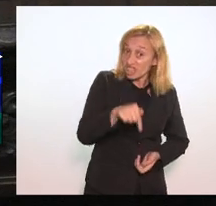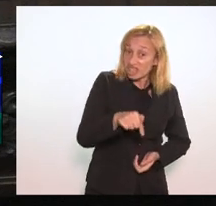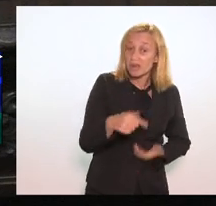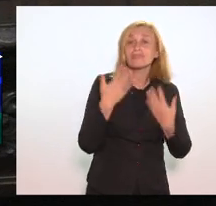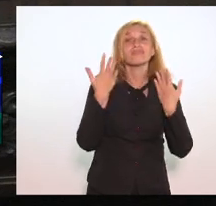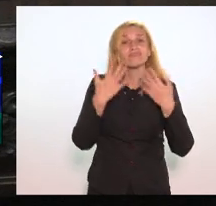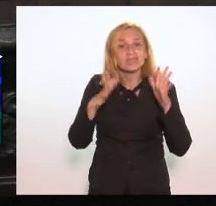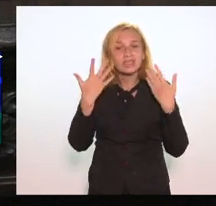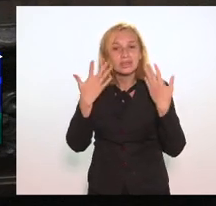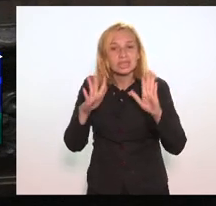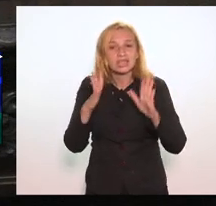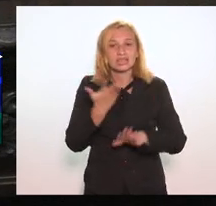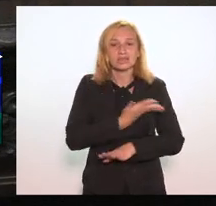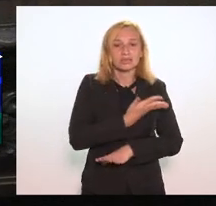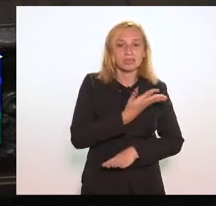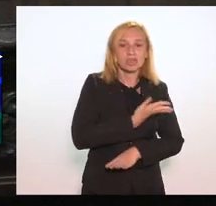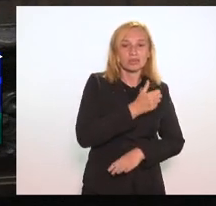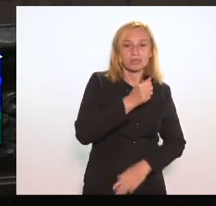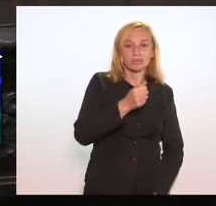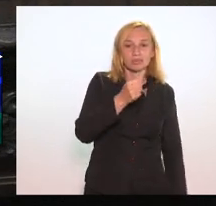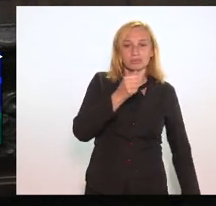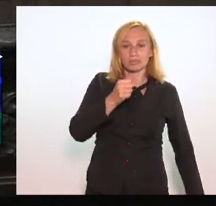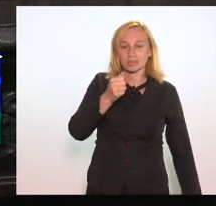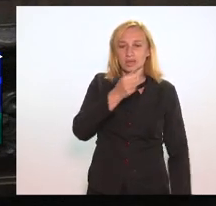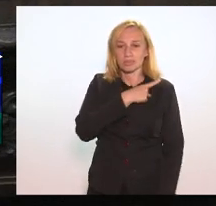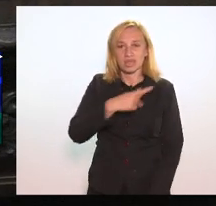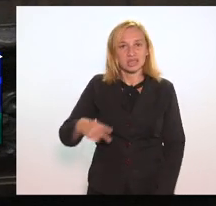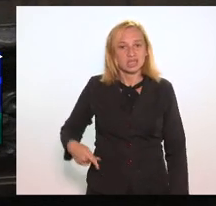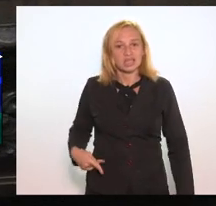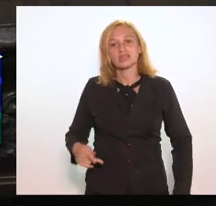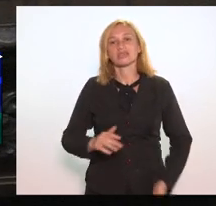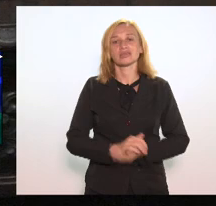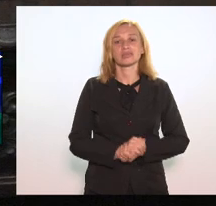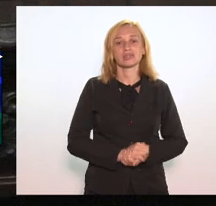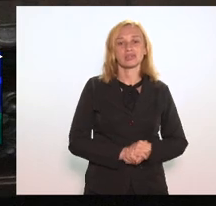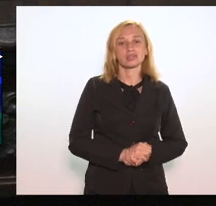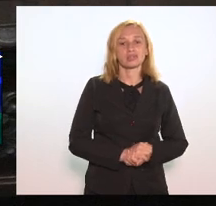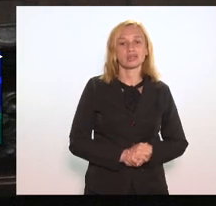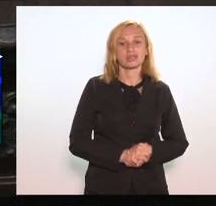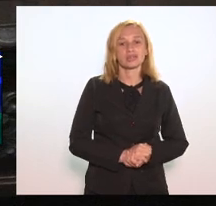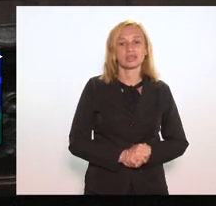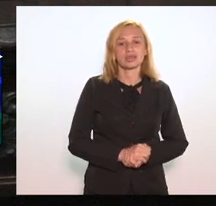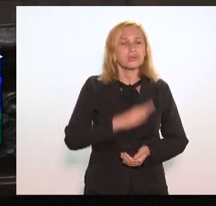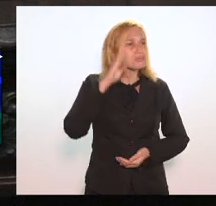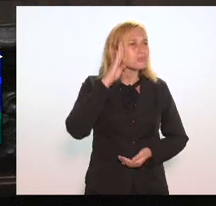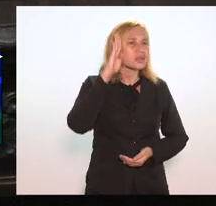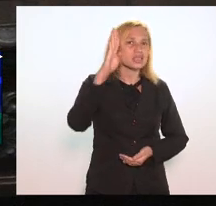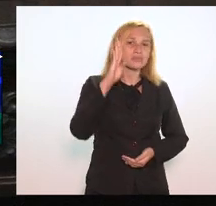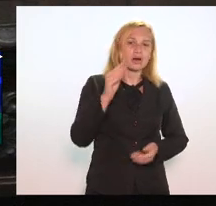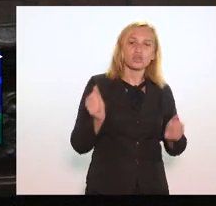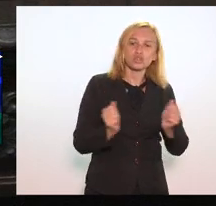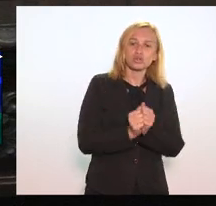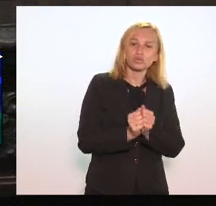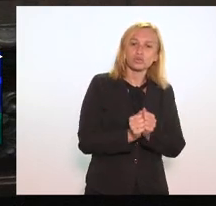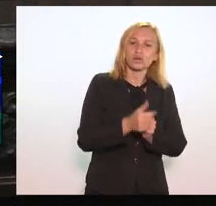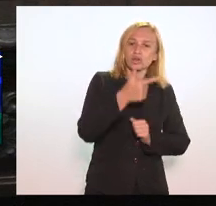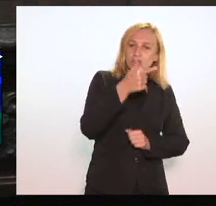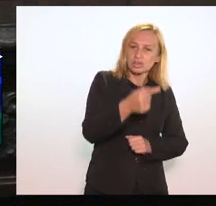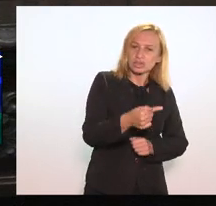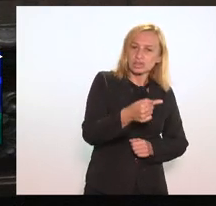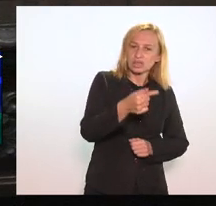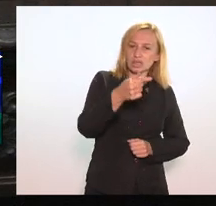parabenizar o nosso presidente O que foi fundamental junto com 77